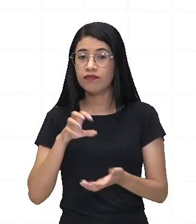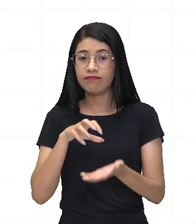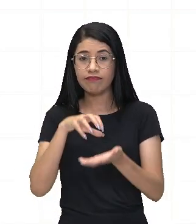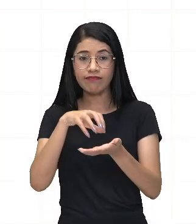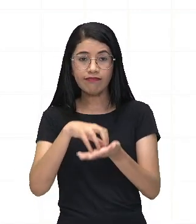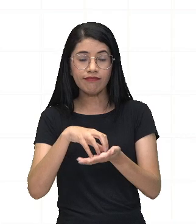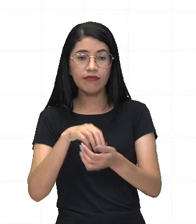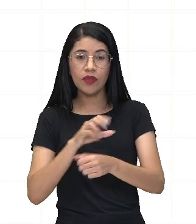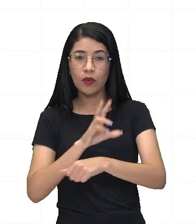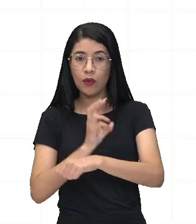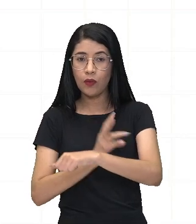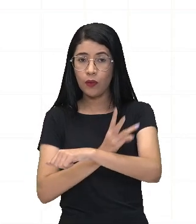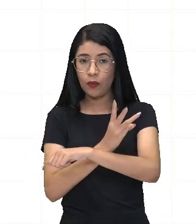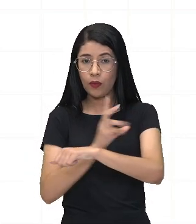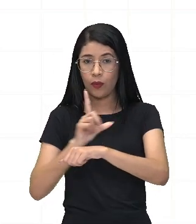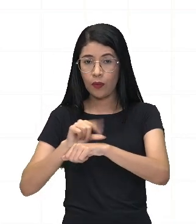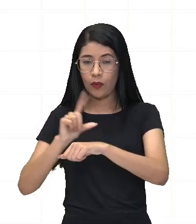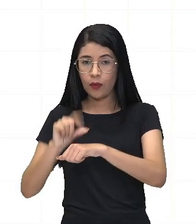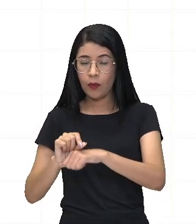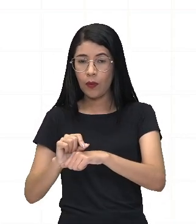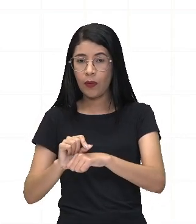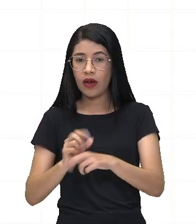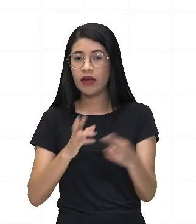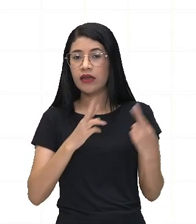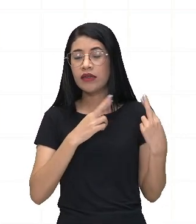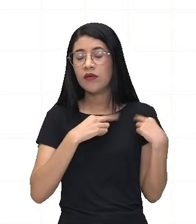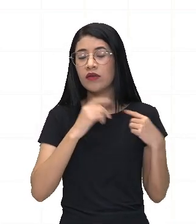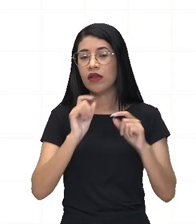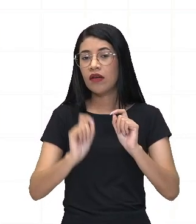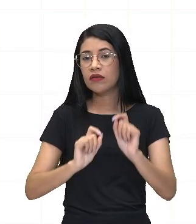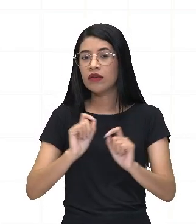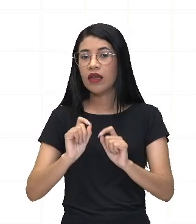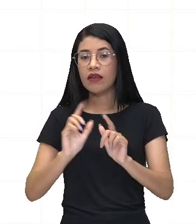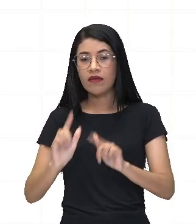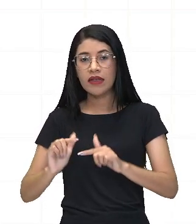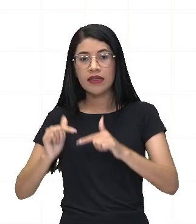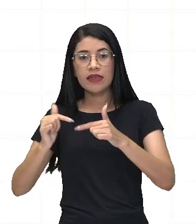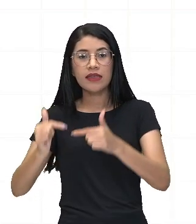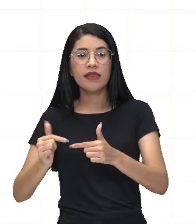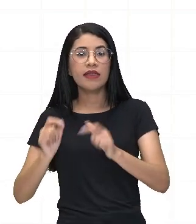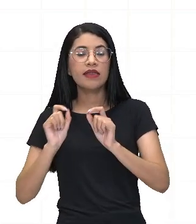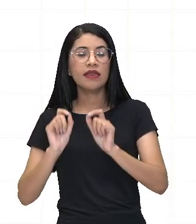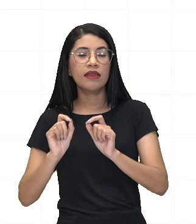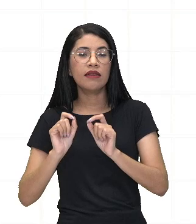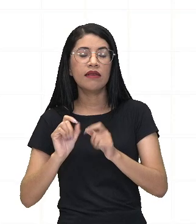que tem a responsabilidade, né, de executar